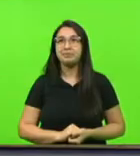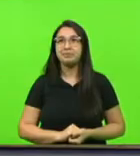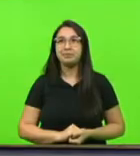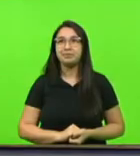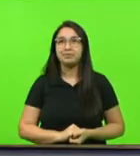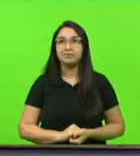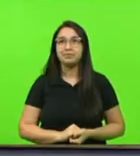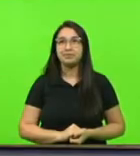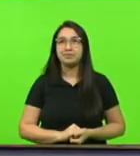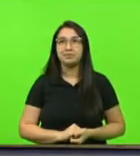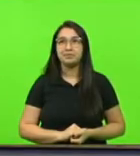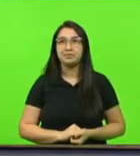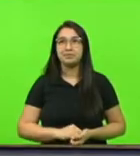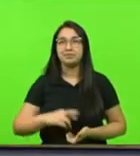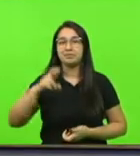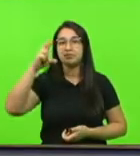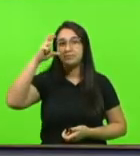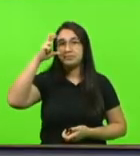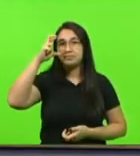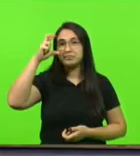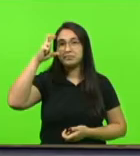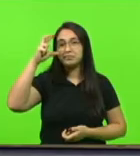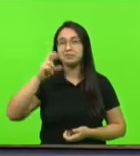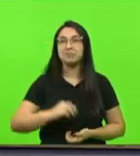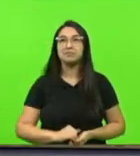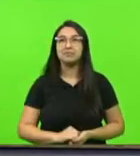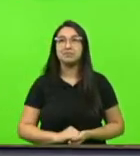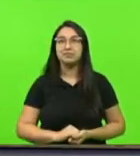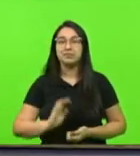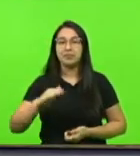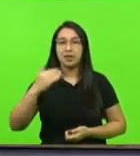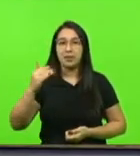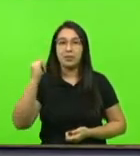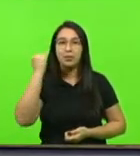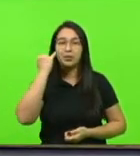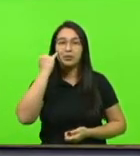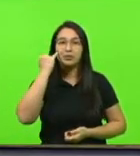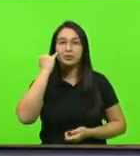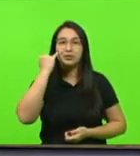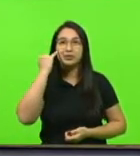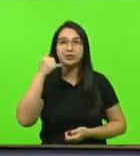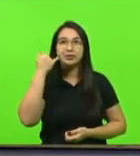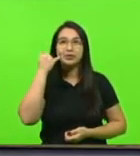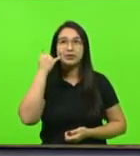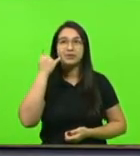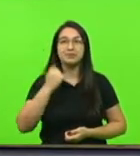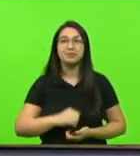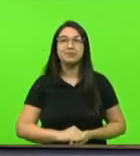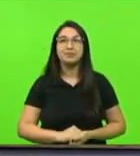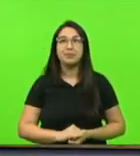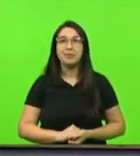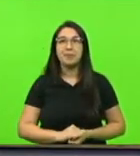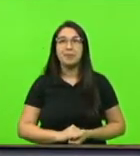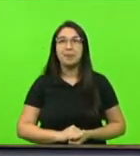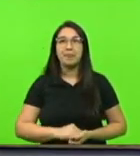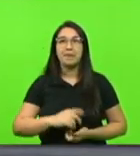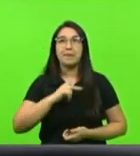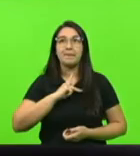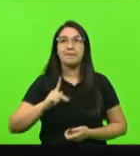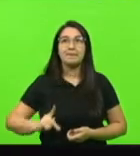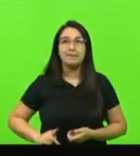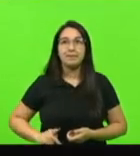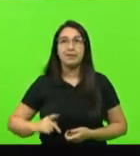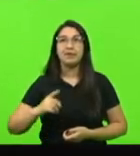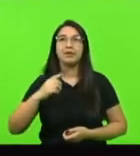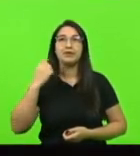Pela ordem, senhor presidente. Ricardo Alba, pela ordem, depois deputado do Gessé. Ricardo Alba. Senhor presidente, colegas